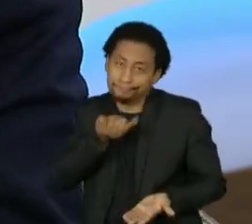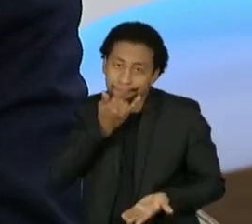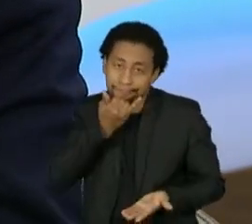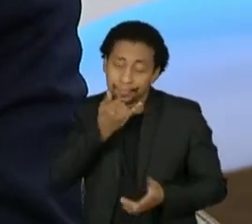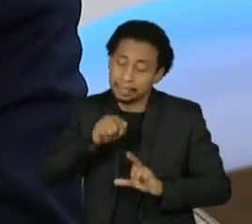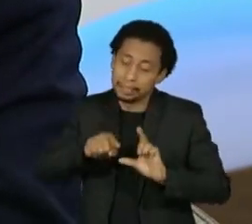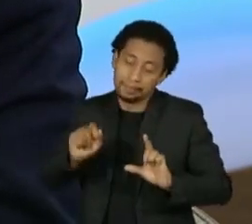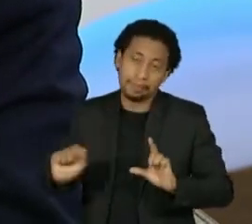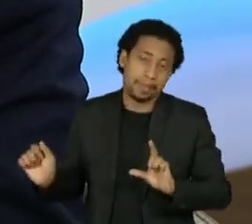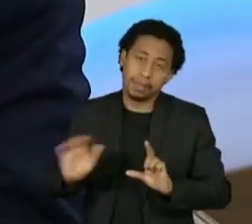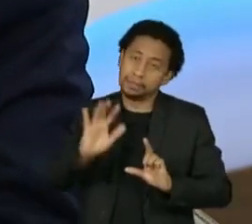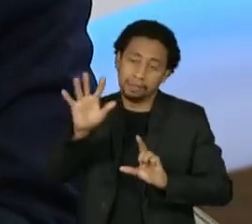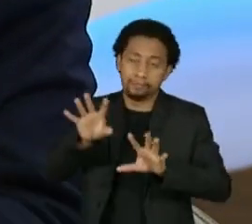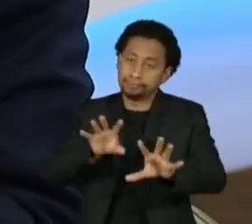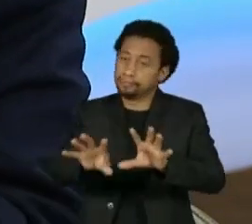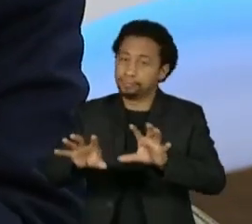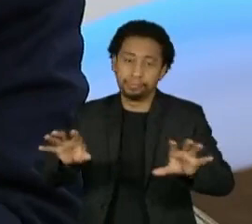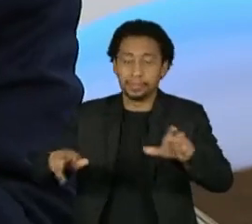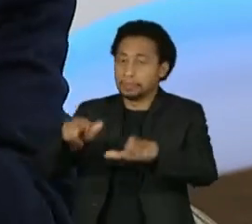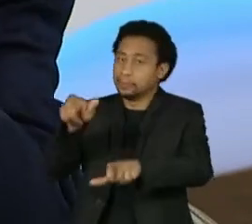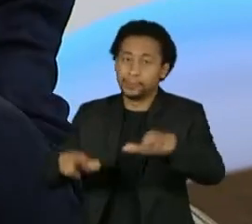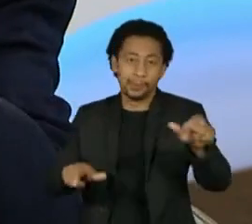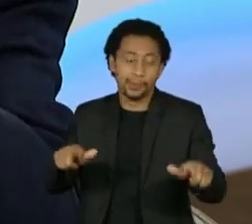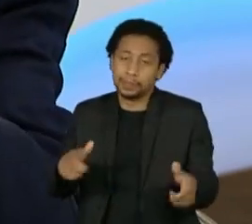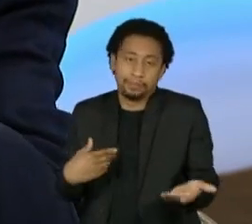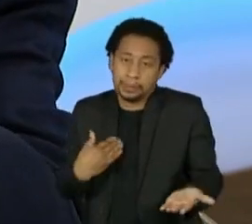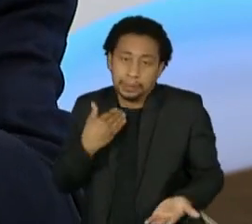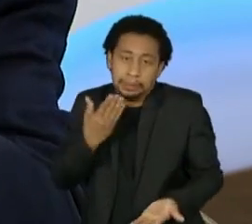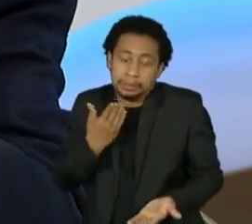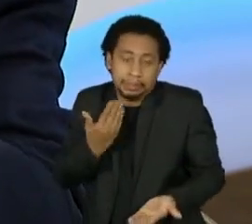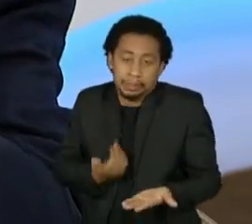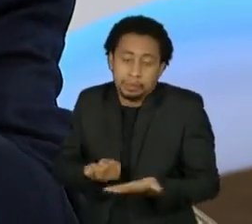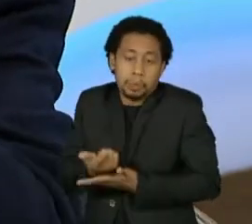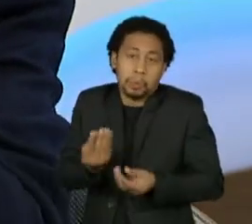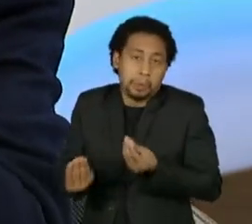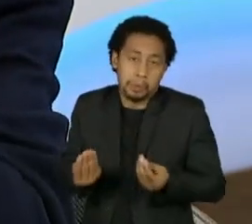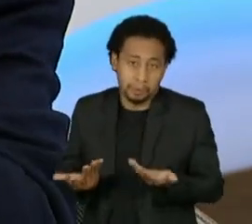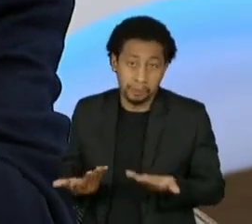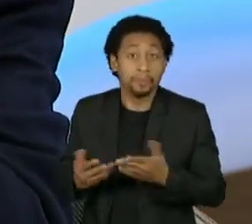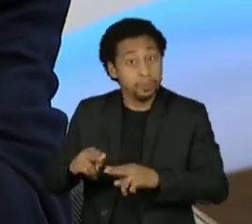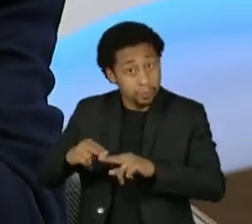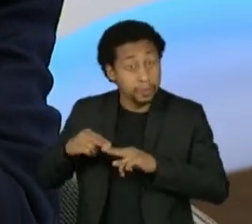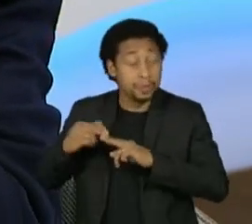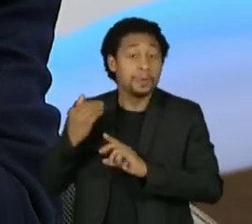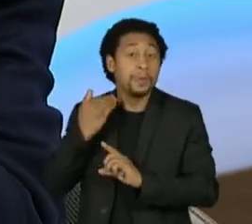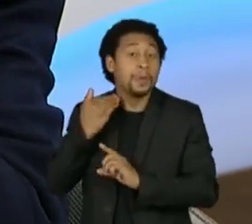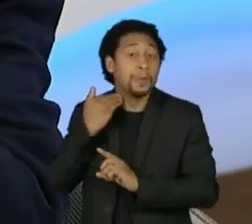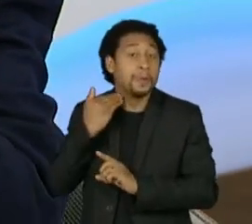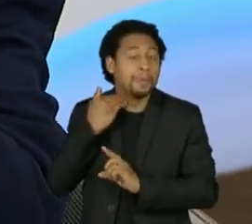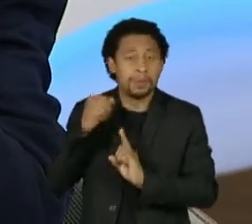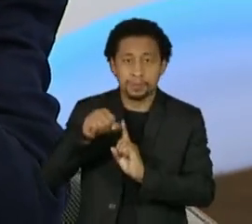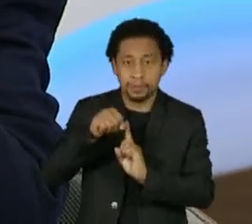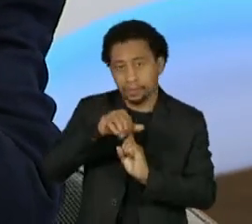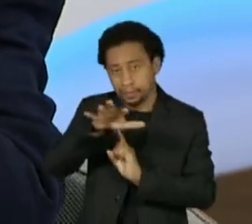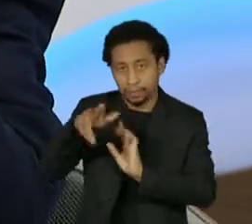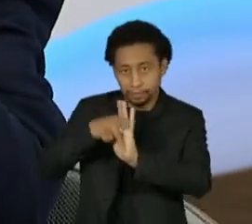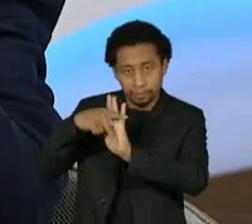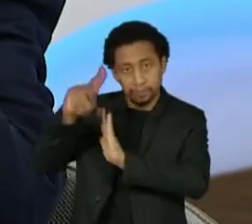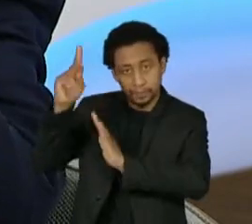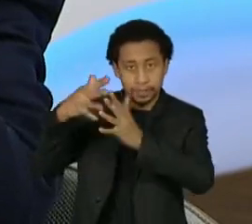atividade econômica então por isso é que o banco central americano por exemplo que tem na sua lei